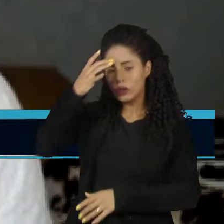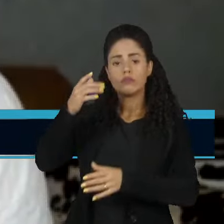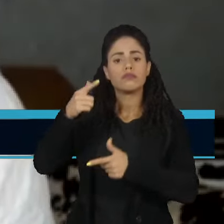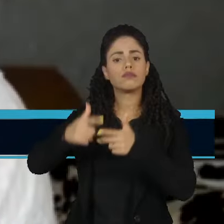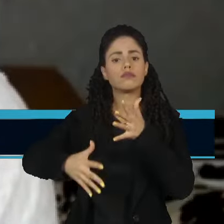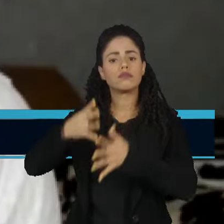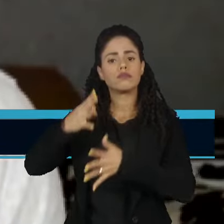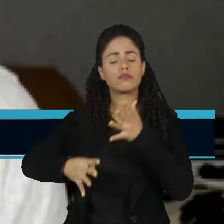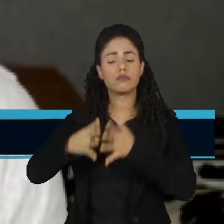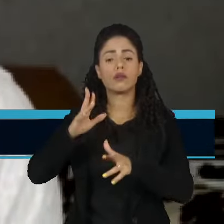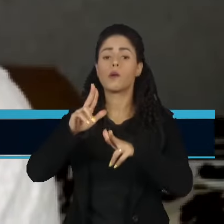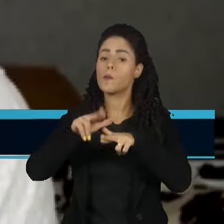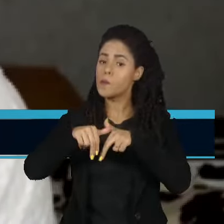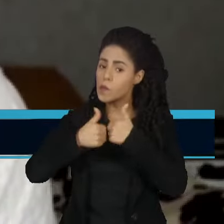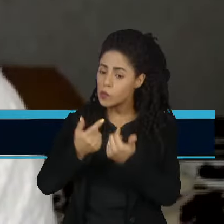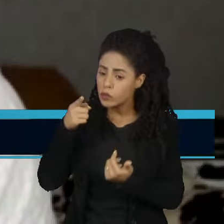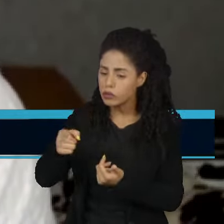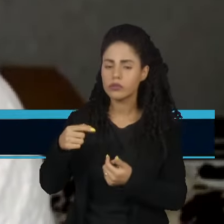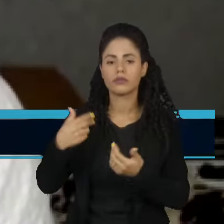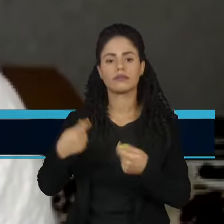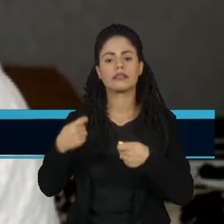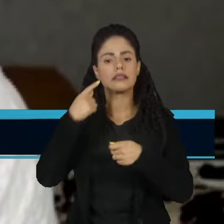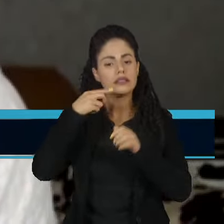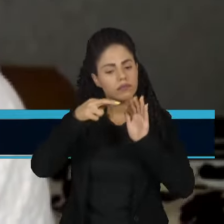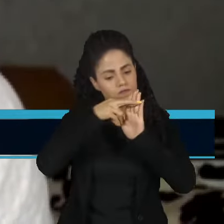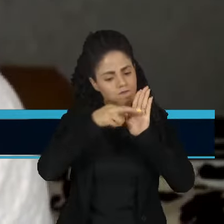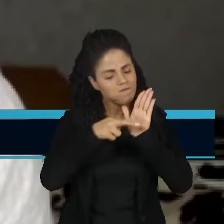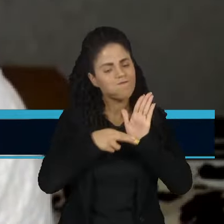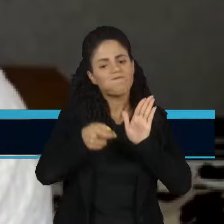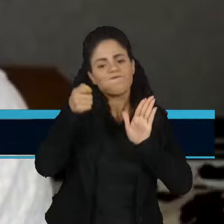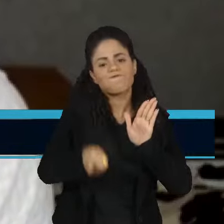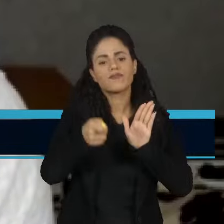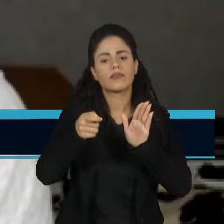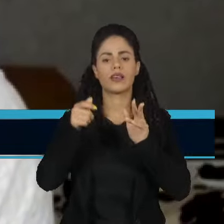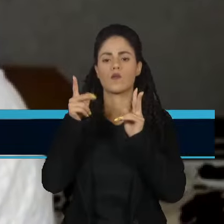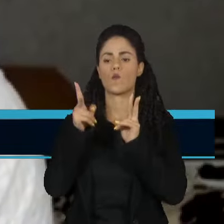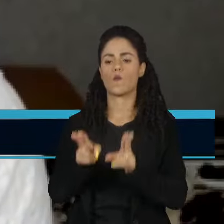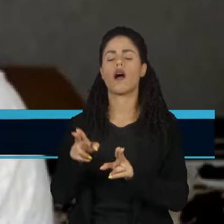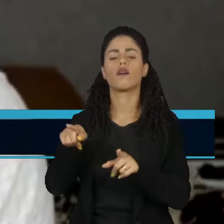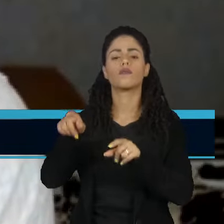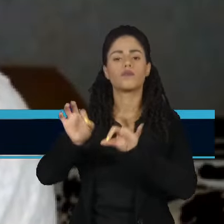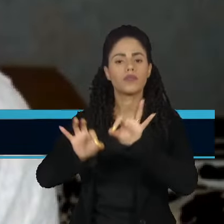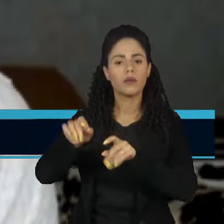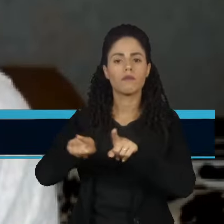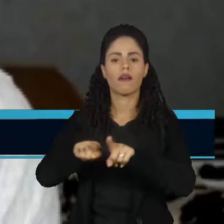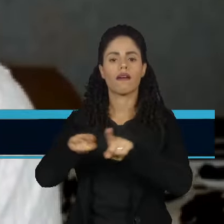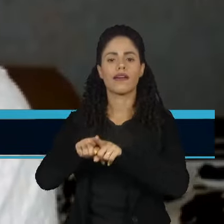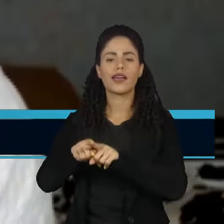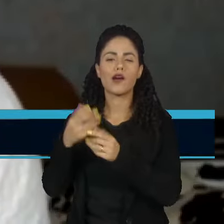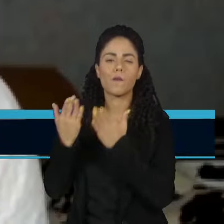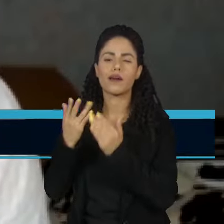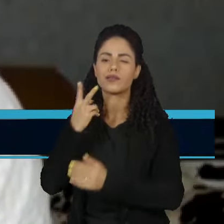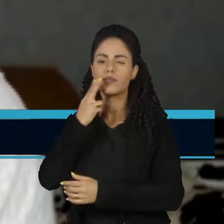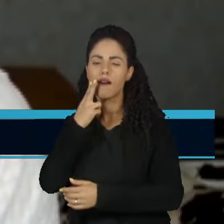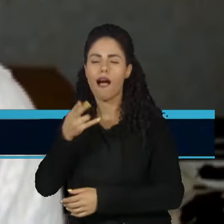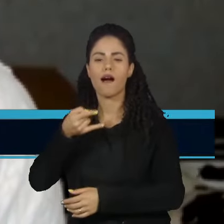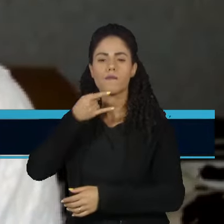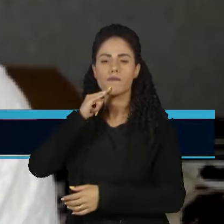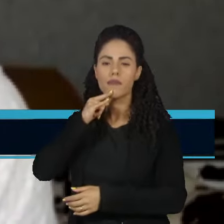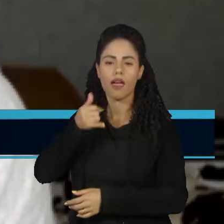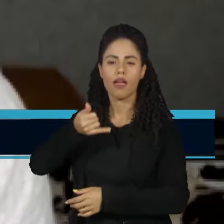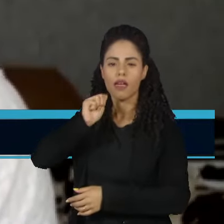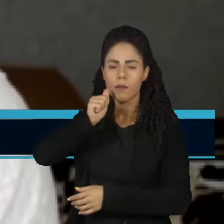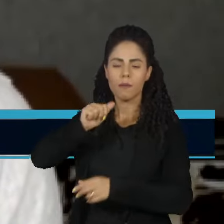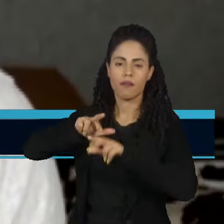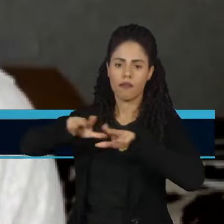brasileiros e que portanto deve ser regulada da mesma MMA forma que cigarro ou bebida deveriam ser